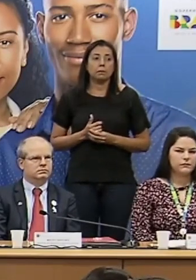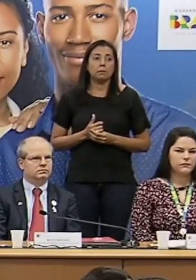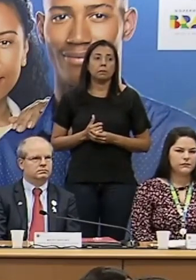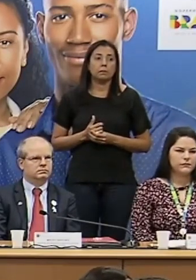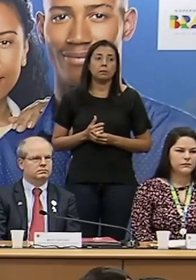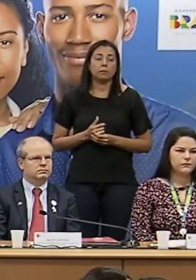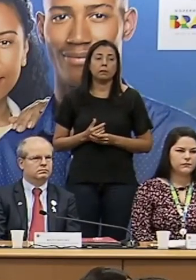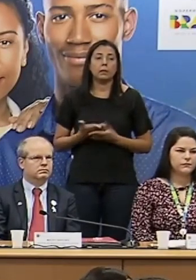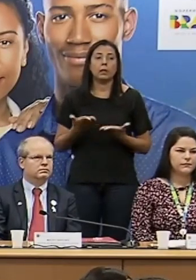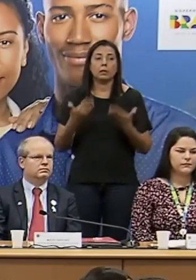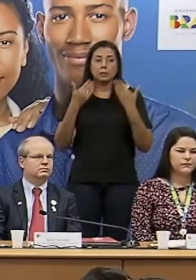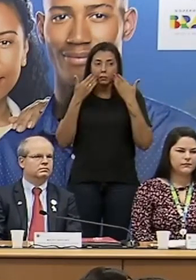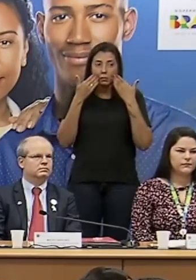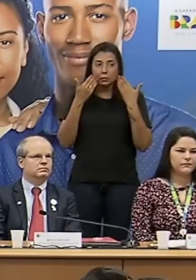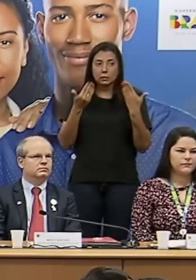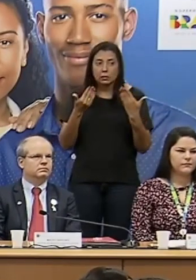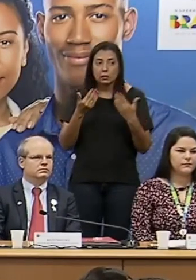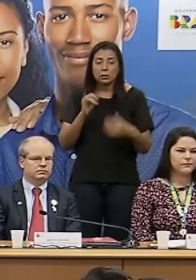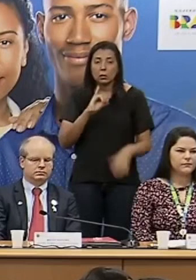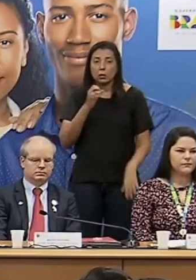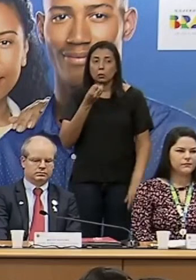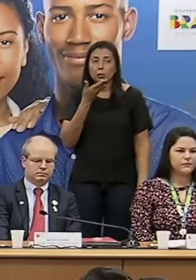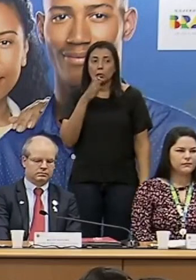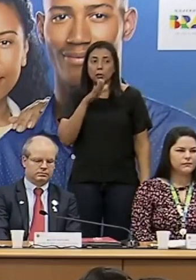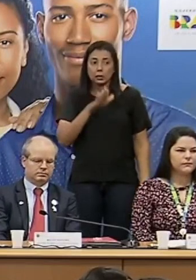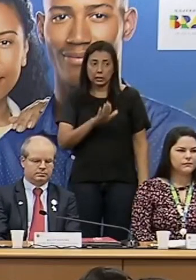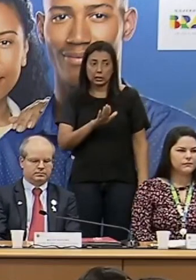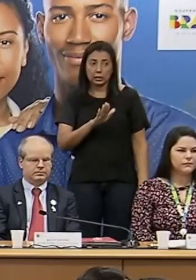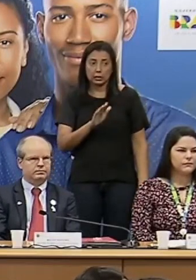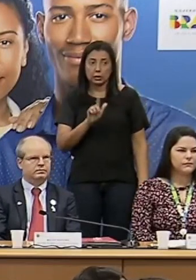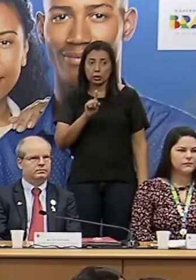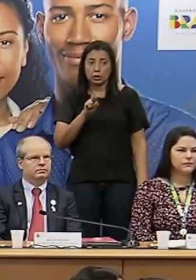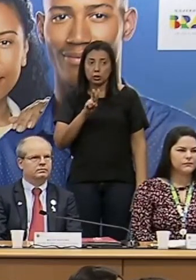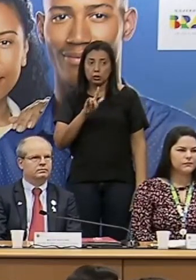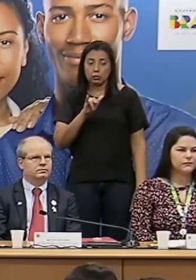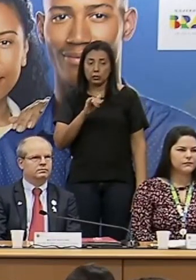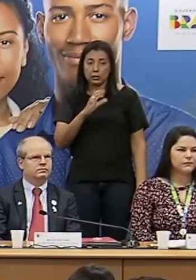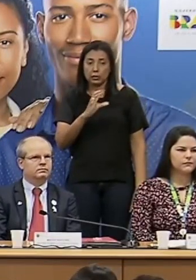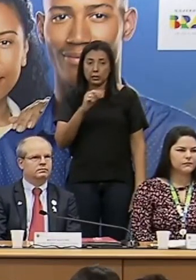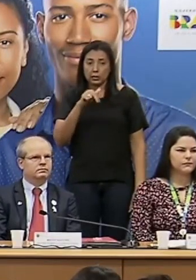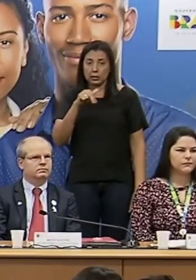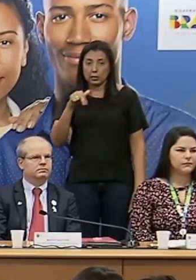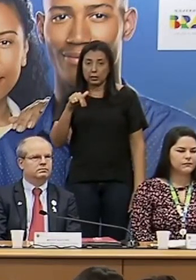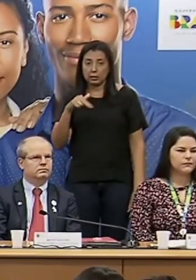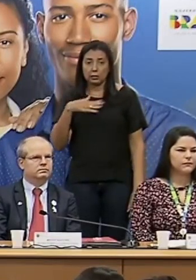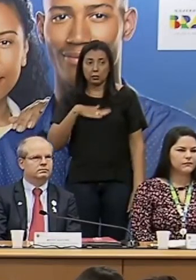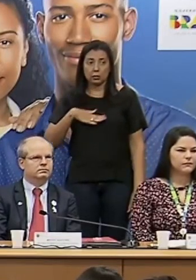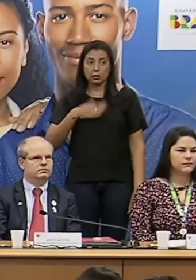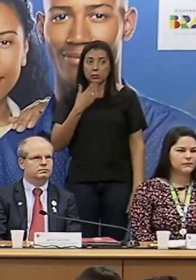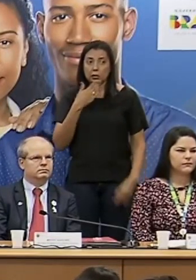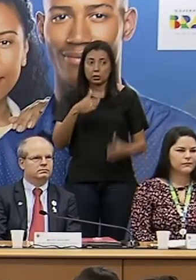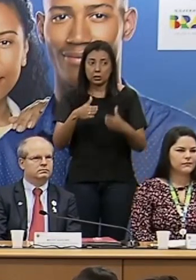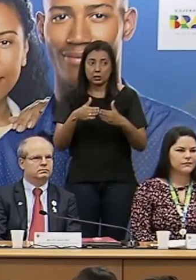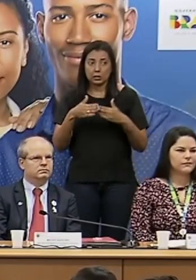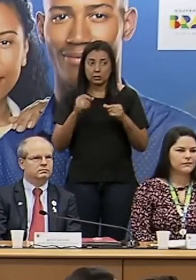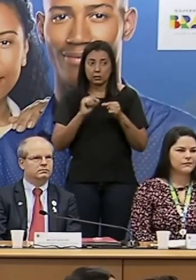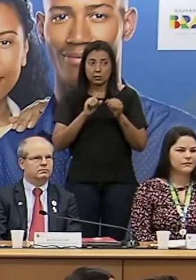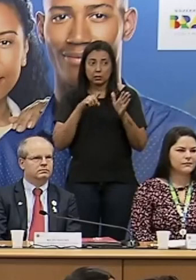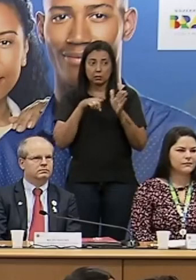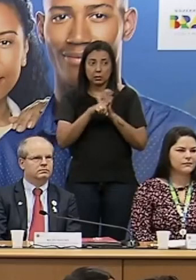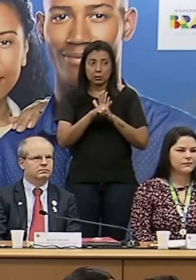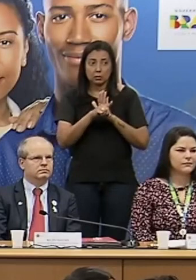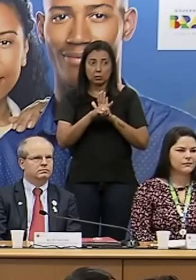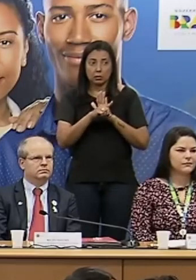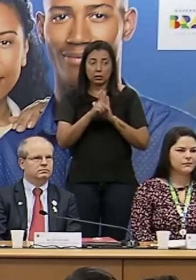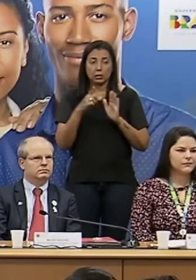Você pode se apresentar? Oi, boa tarde. Giovana da CNN. Queria começar pedindo licença, porque eu vou fazer uma pergunta com um tema